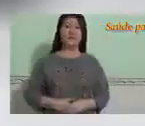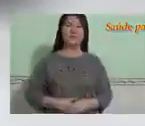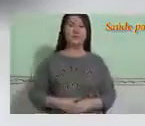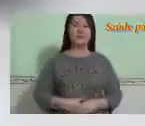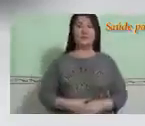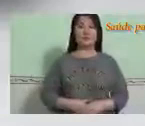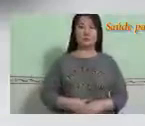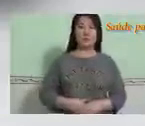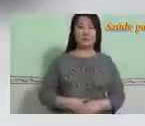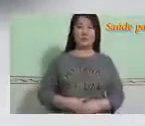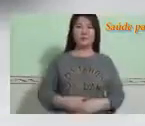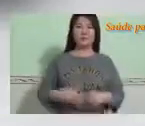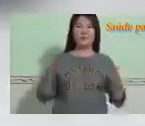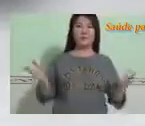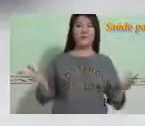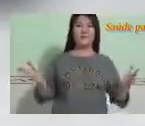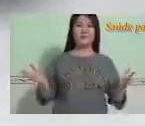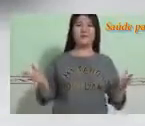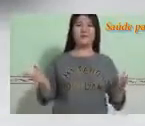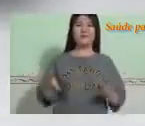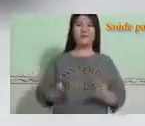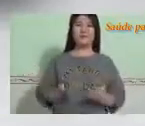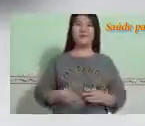SOUTRASEOANALISARAM, o seu comportamento,